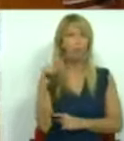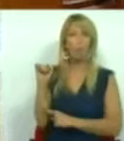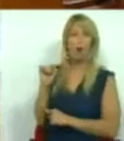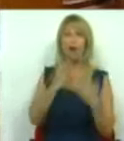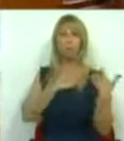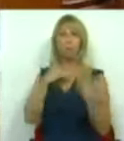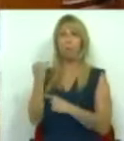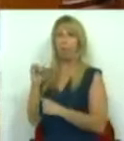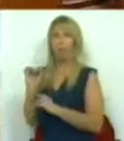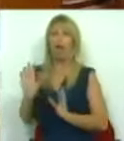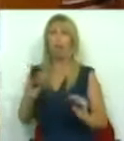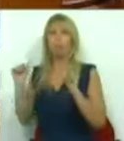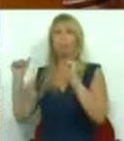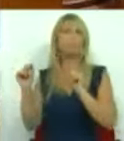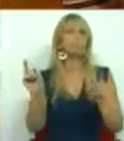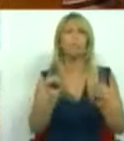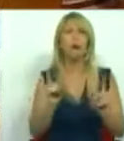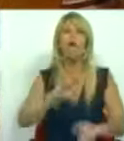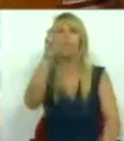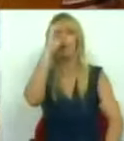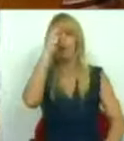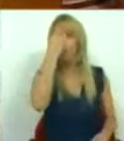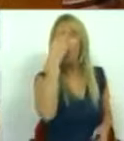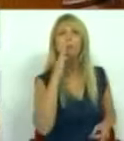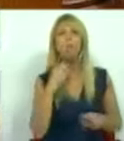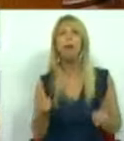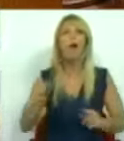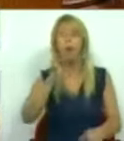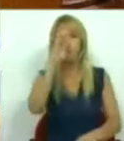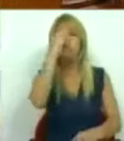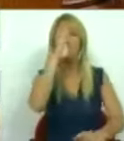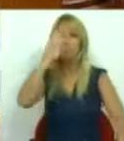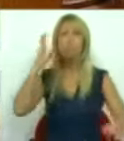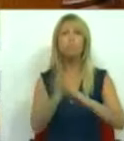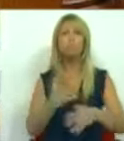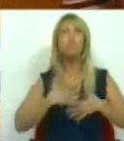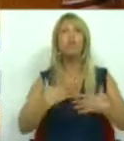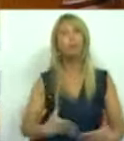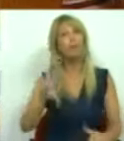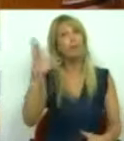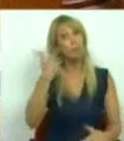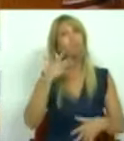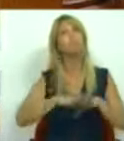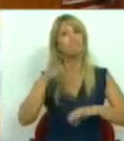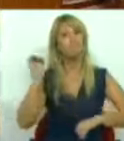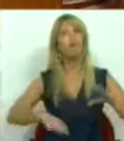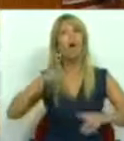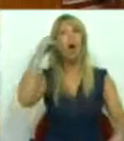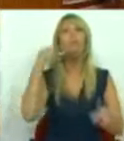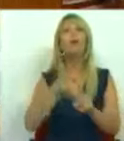esforço, não amolecemos as vontades, não esmorecemos nos propósitos, quando o que está em causa é construir um